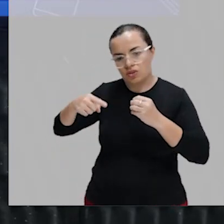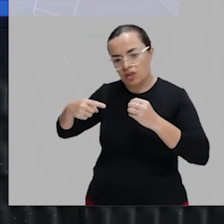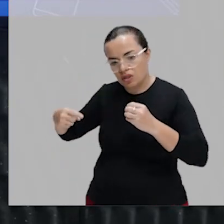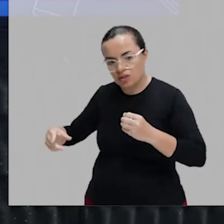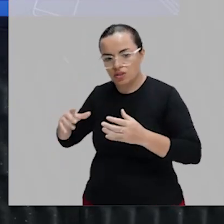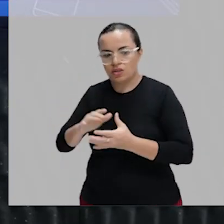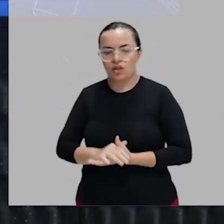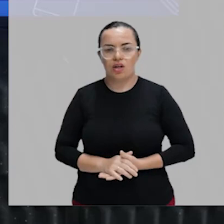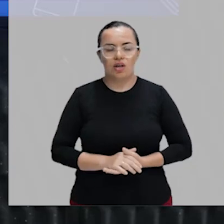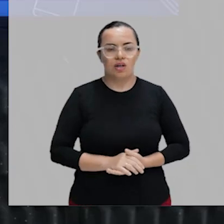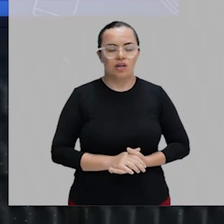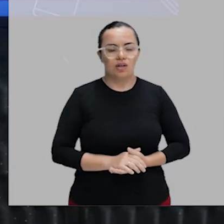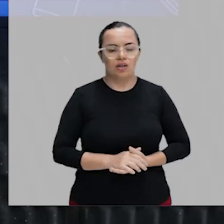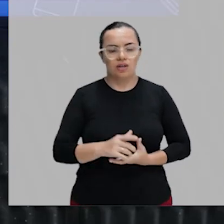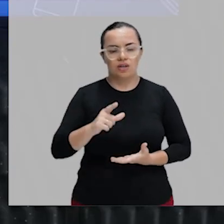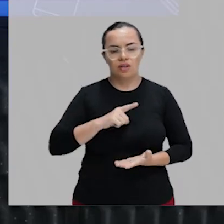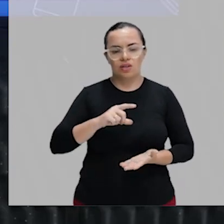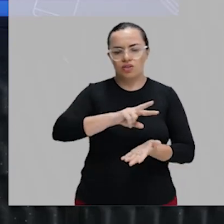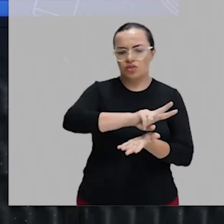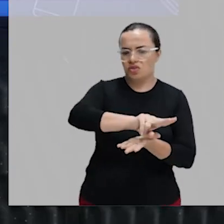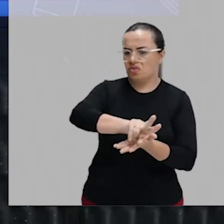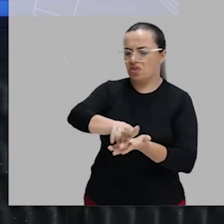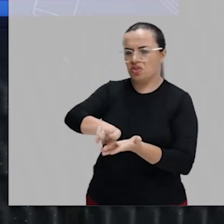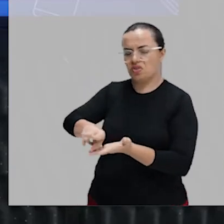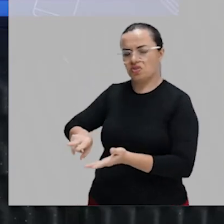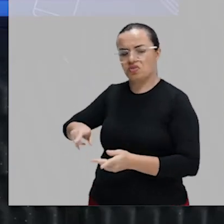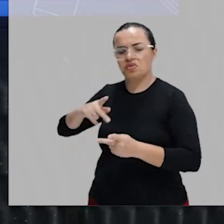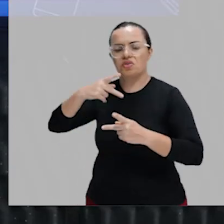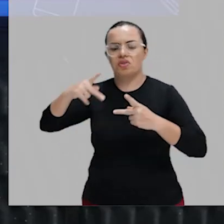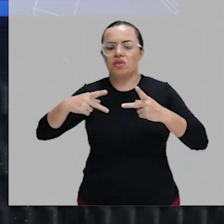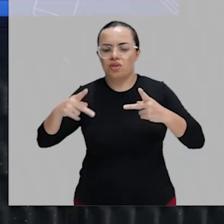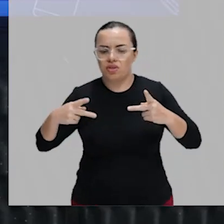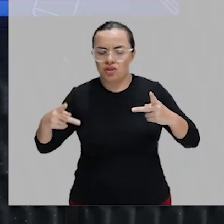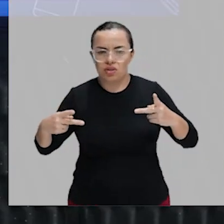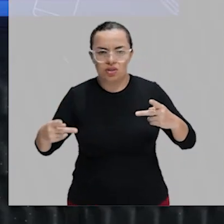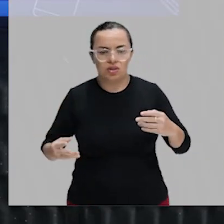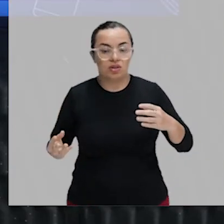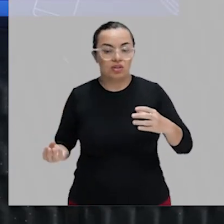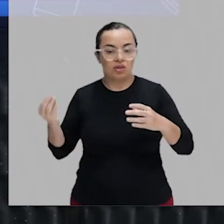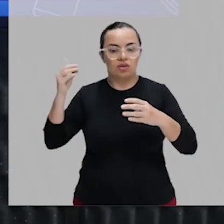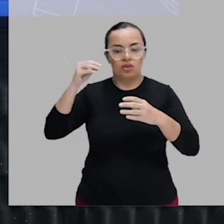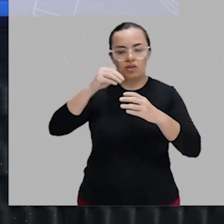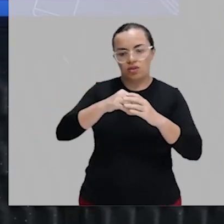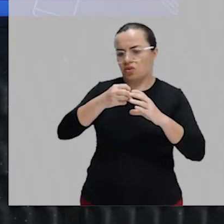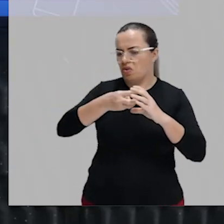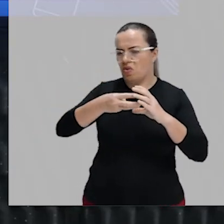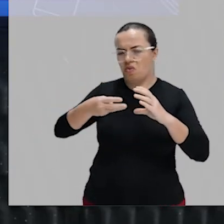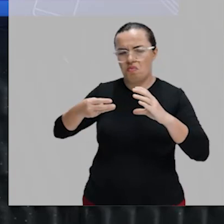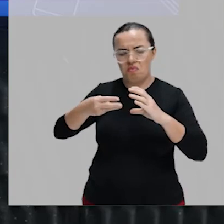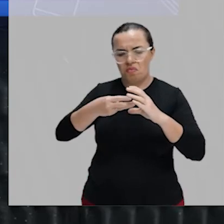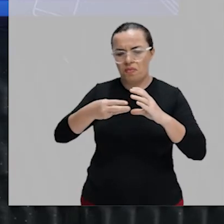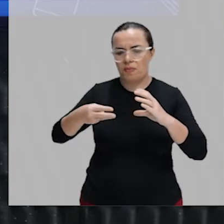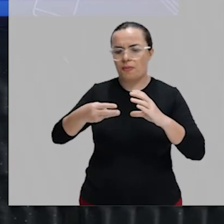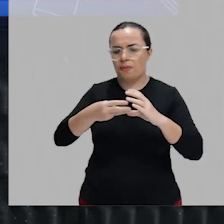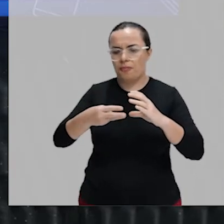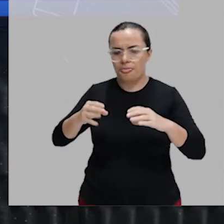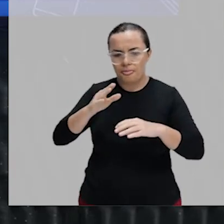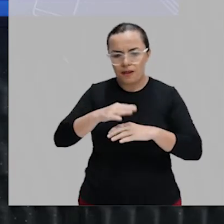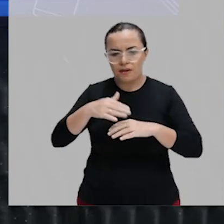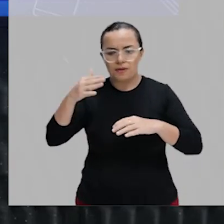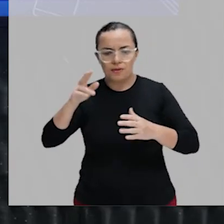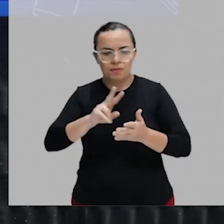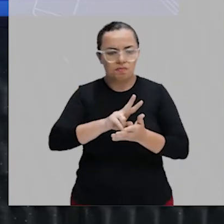de proteínas, presentes em quase todas as células de organismos multicelulares. São